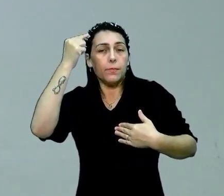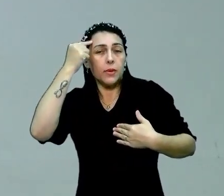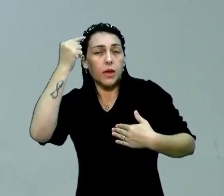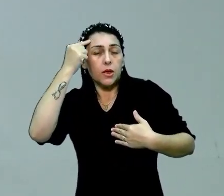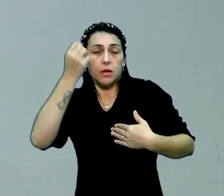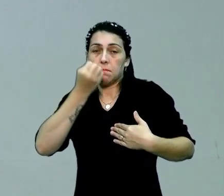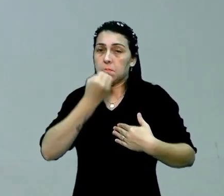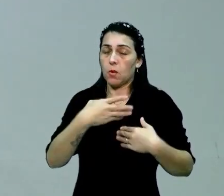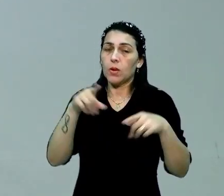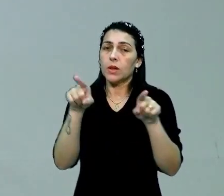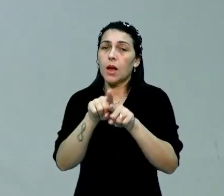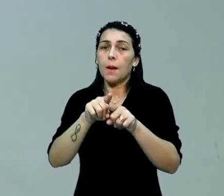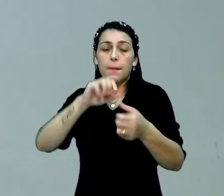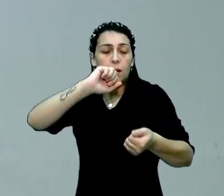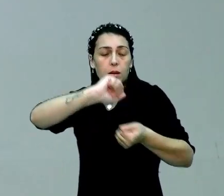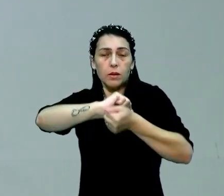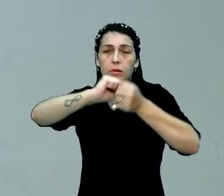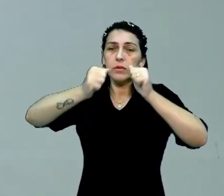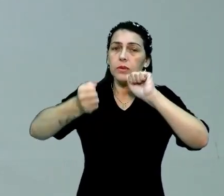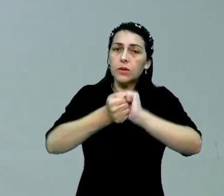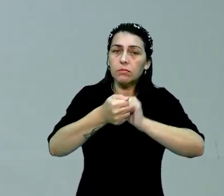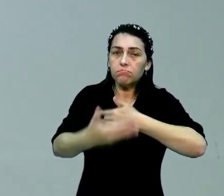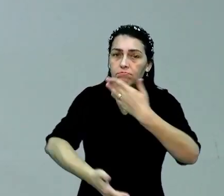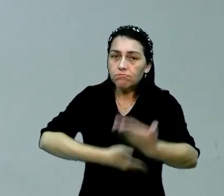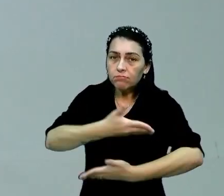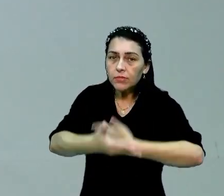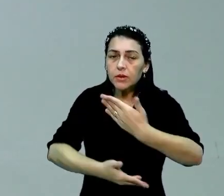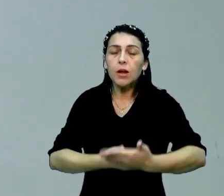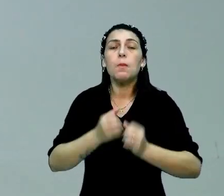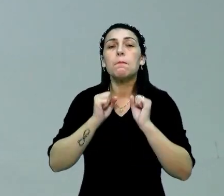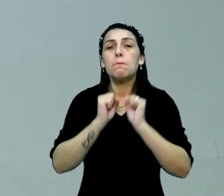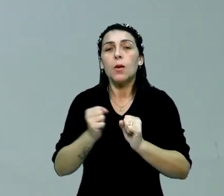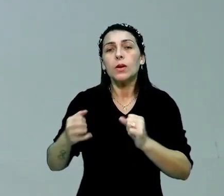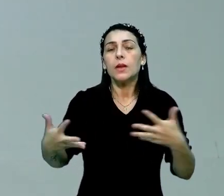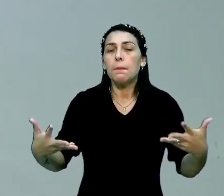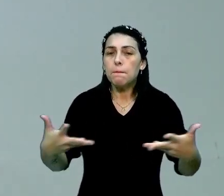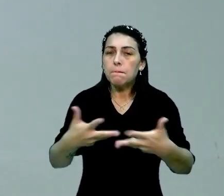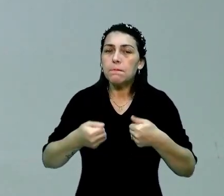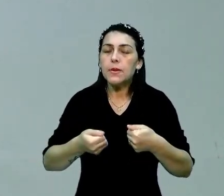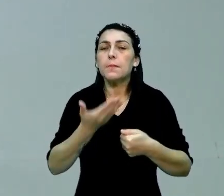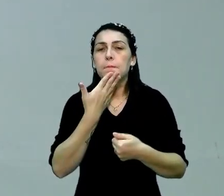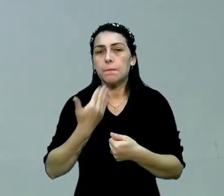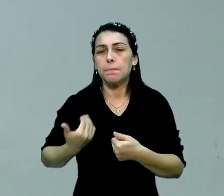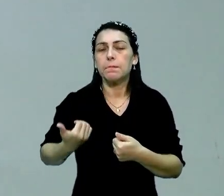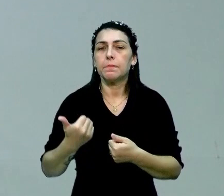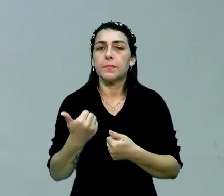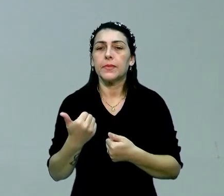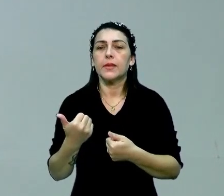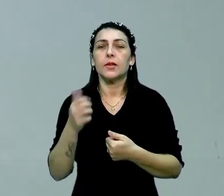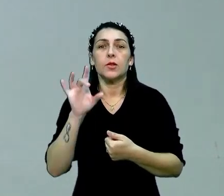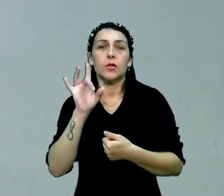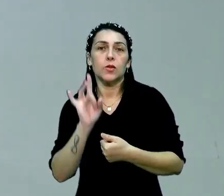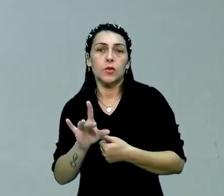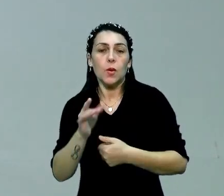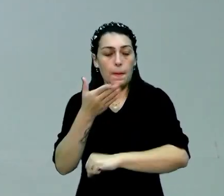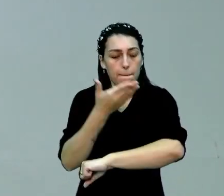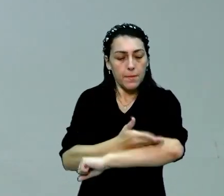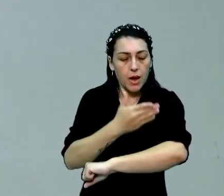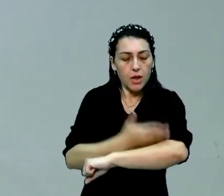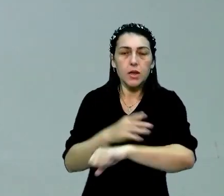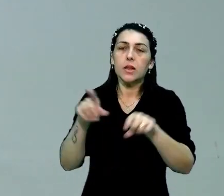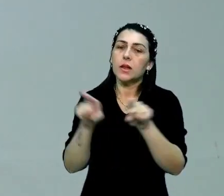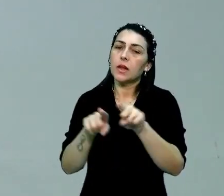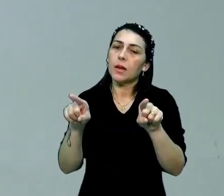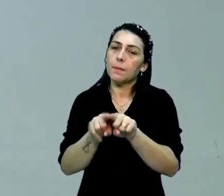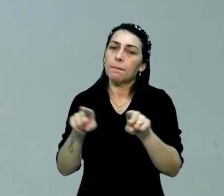complexo de junção e de interação para que a gente possa aprimorar e aperfeiçoar. Então não basta apenas a prática, como também